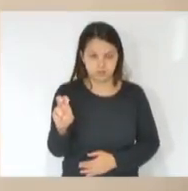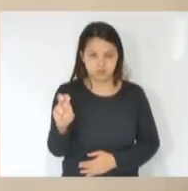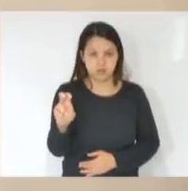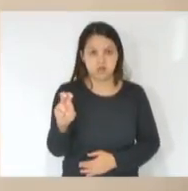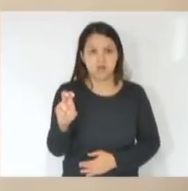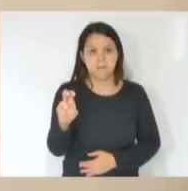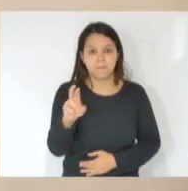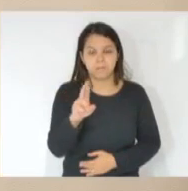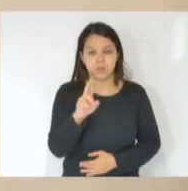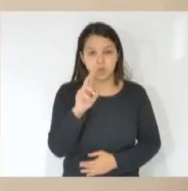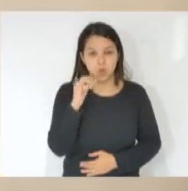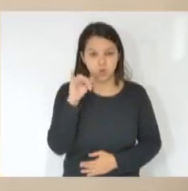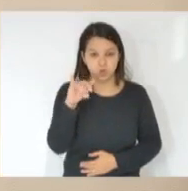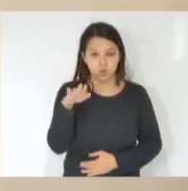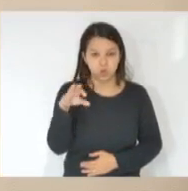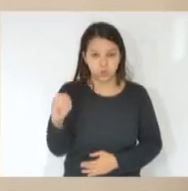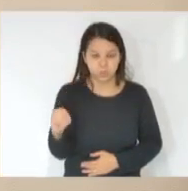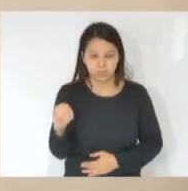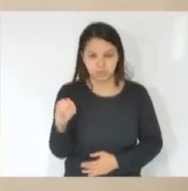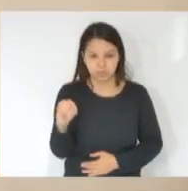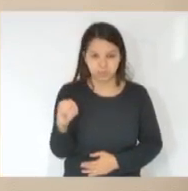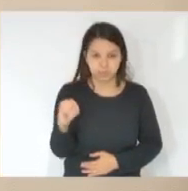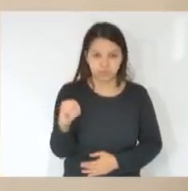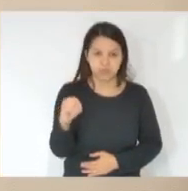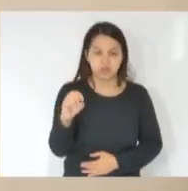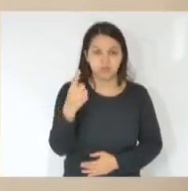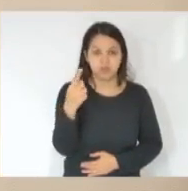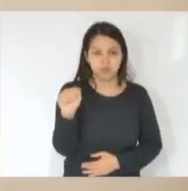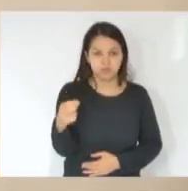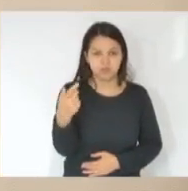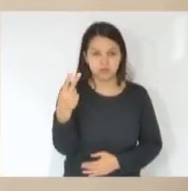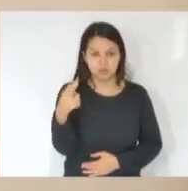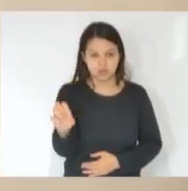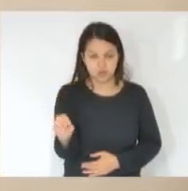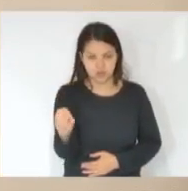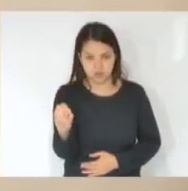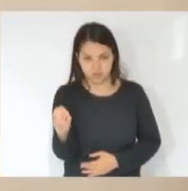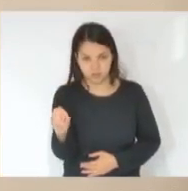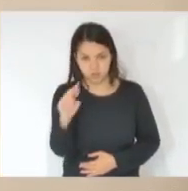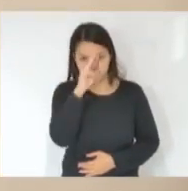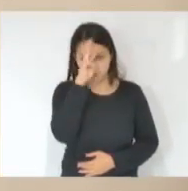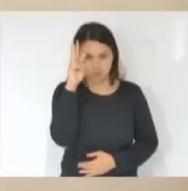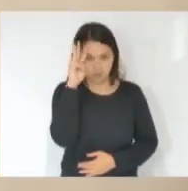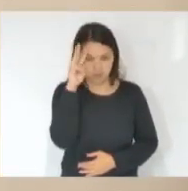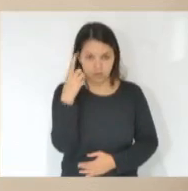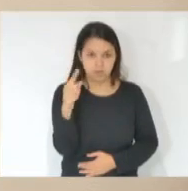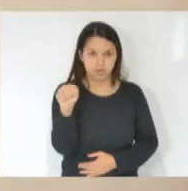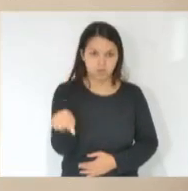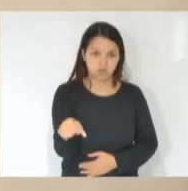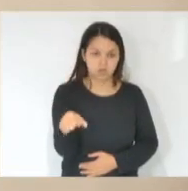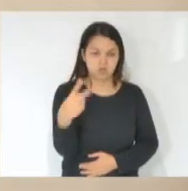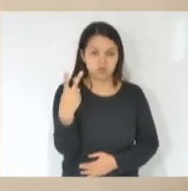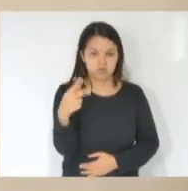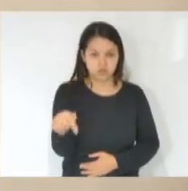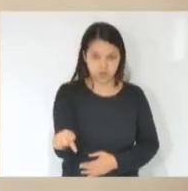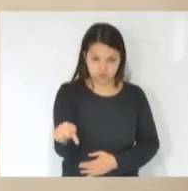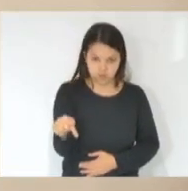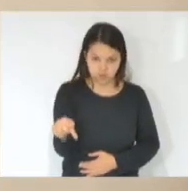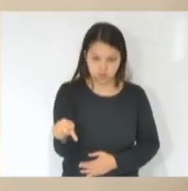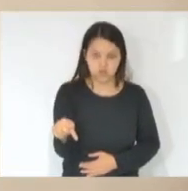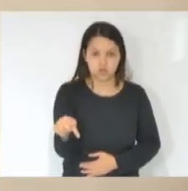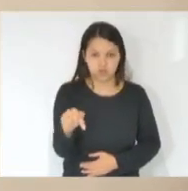Mioto. Indicação 1016, deputado Valnei Weber. Indicações 1026 e 1027, deputado Fernando